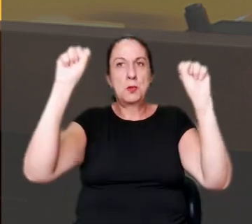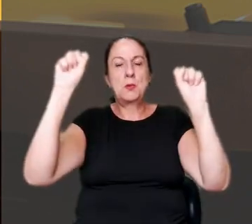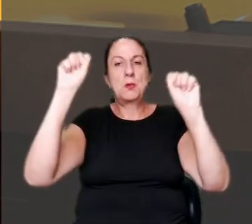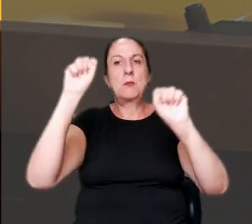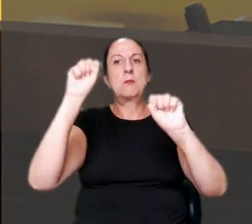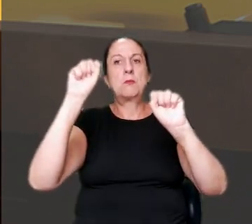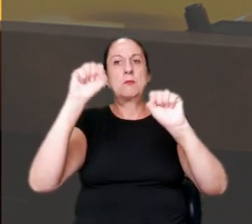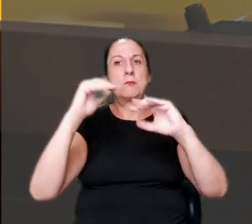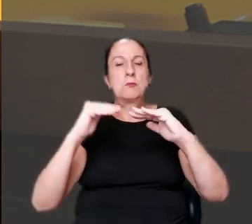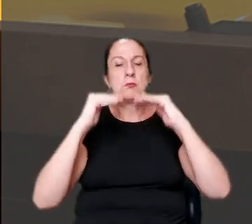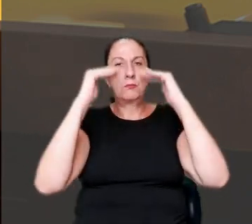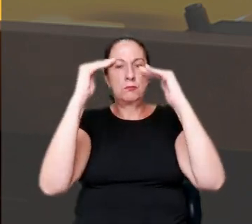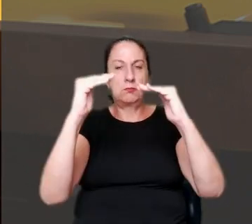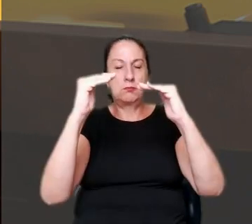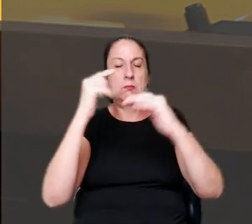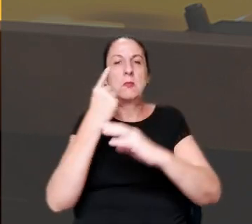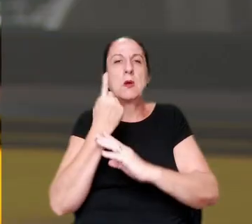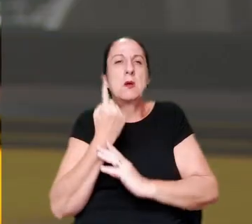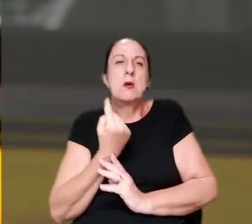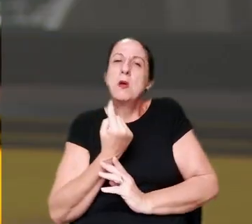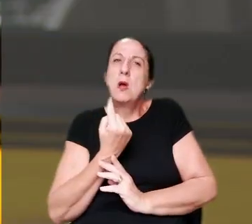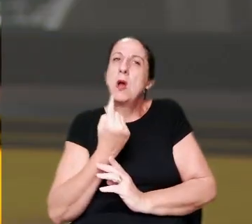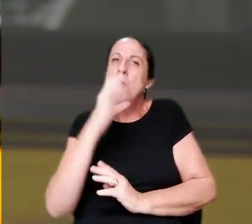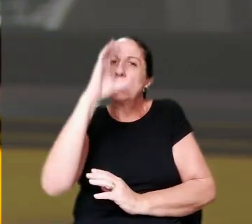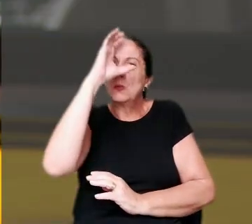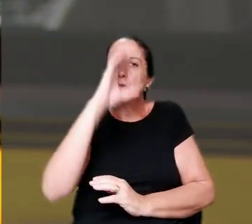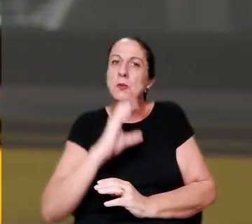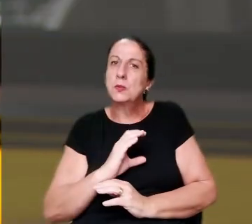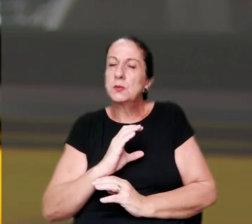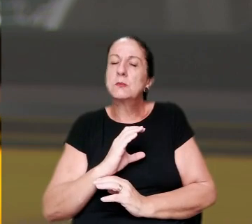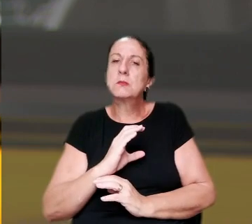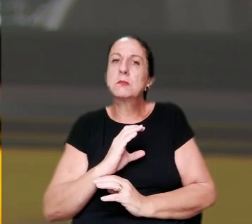do Supremo Tribunal, referente a um